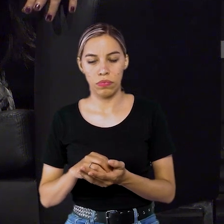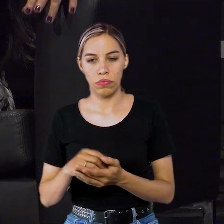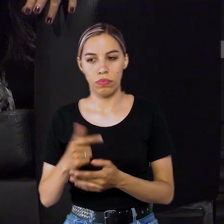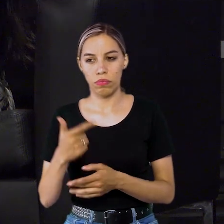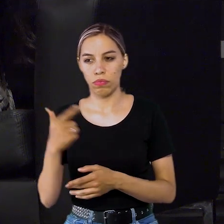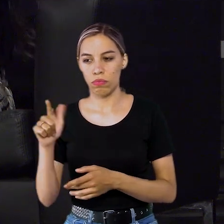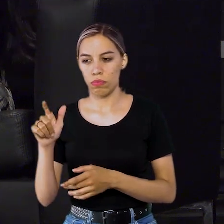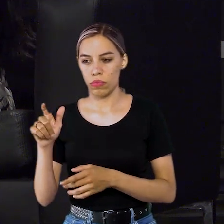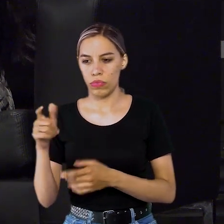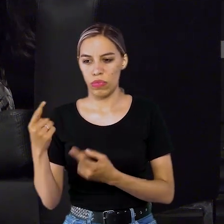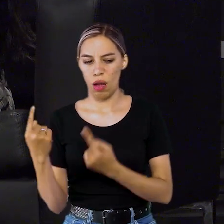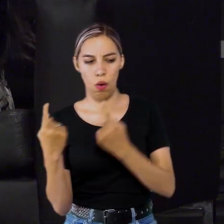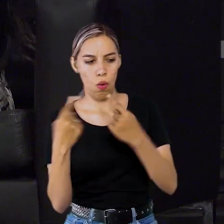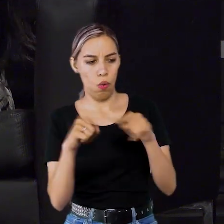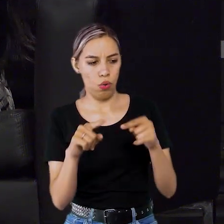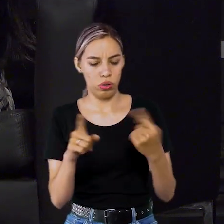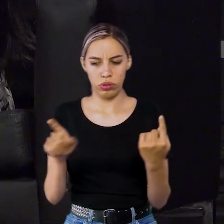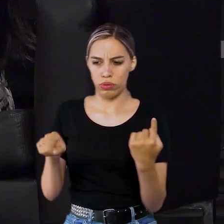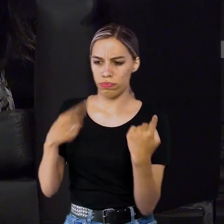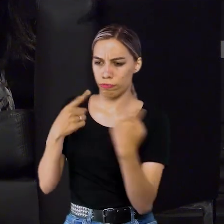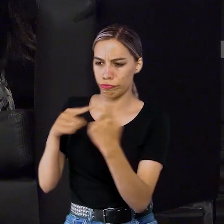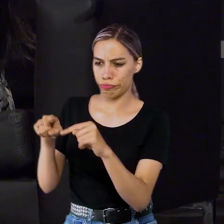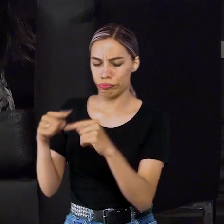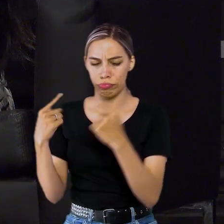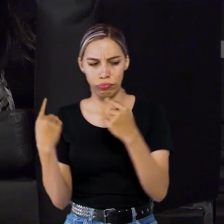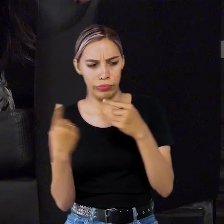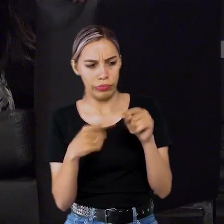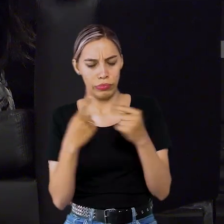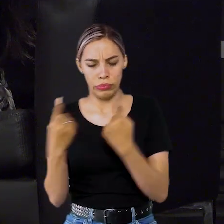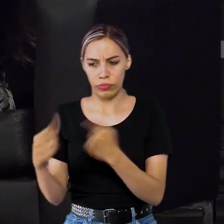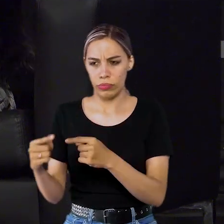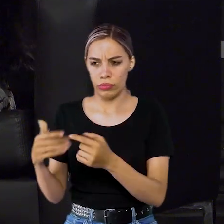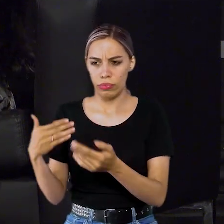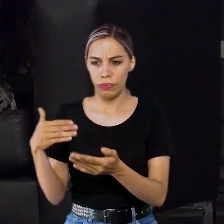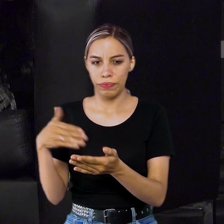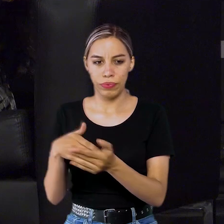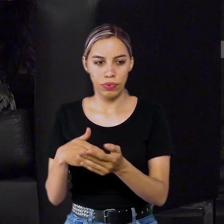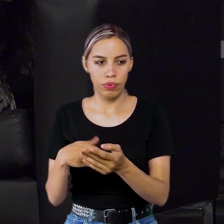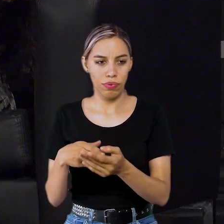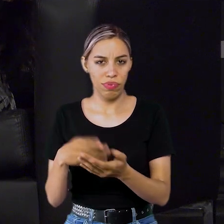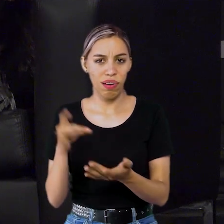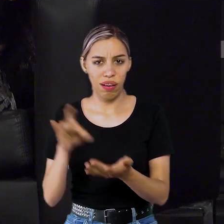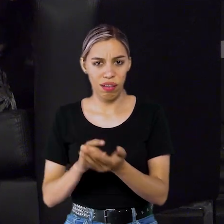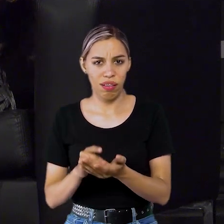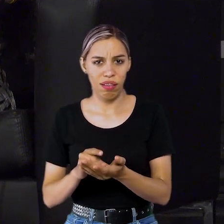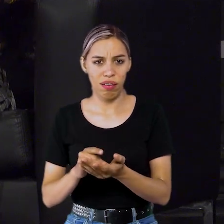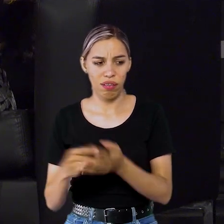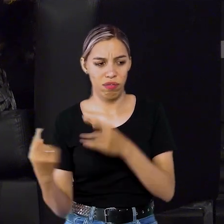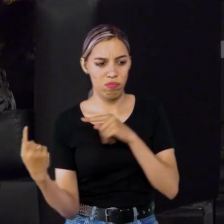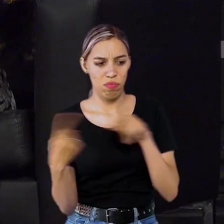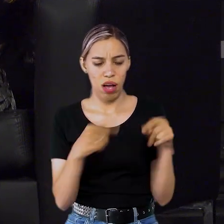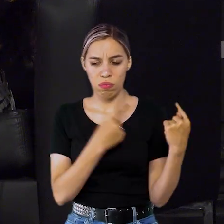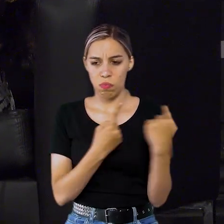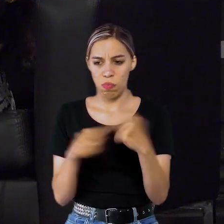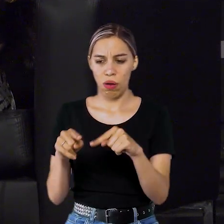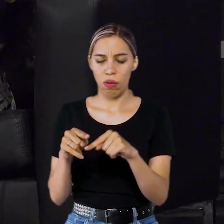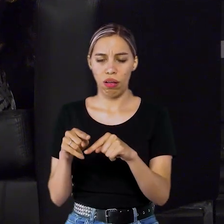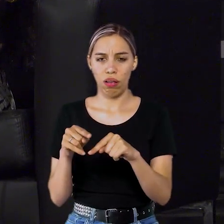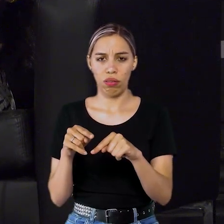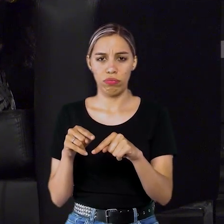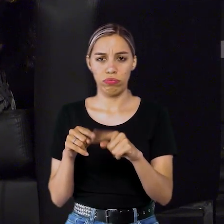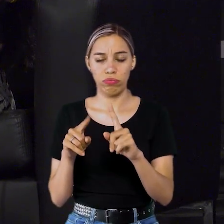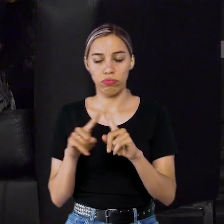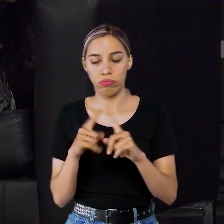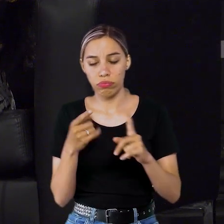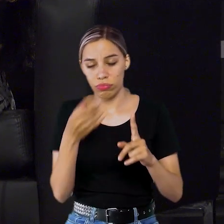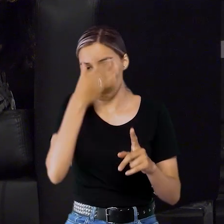outro, e, no final, a gente está mesmo um contra o outro, né? E se esqueceu, né? E,